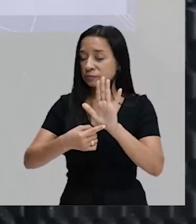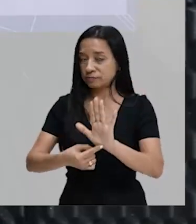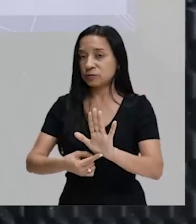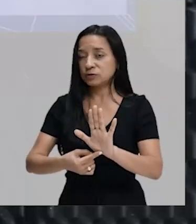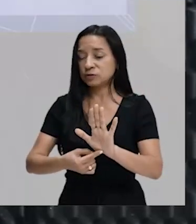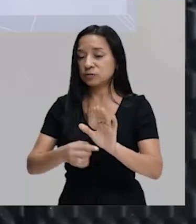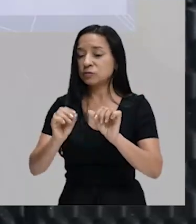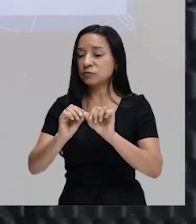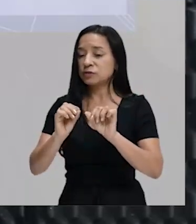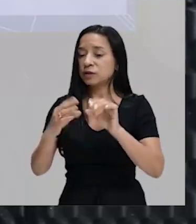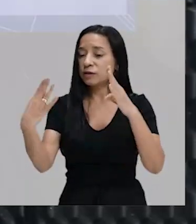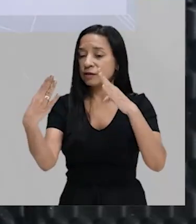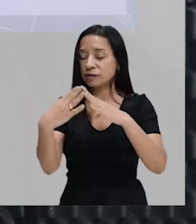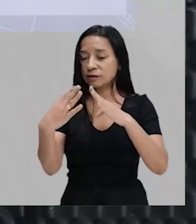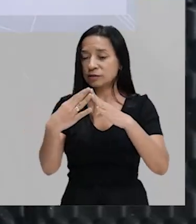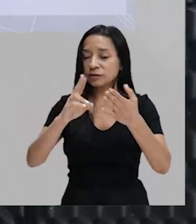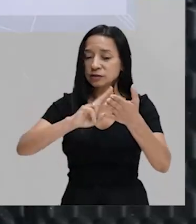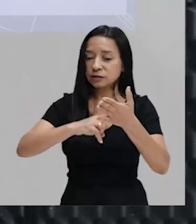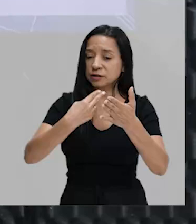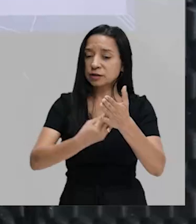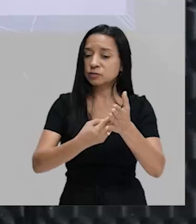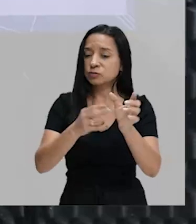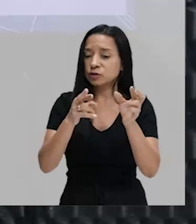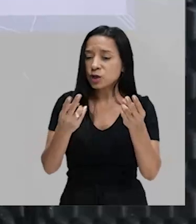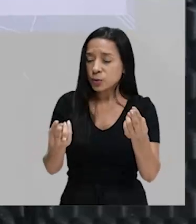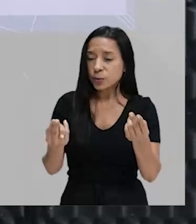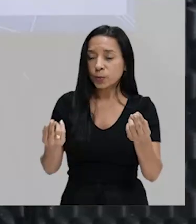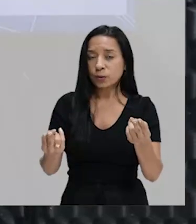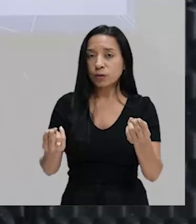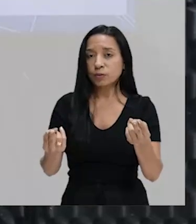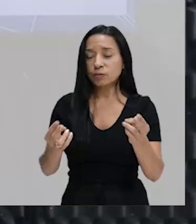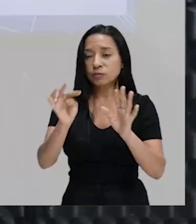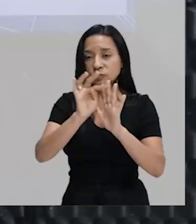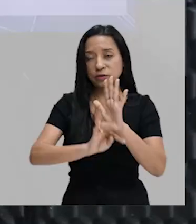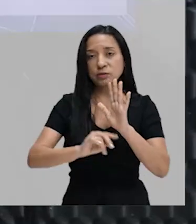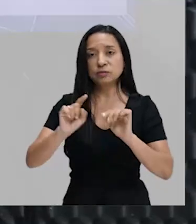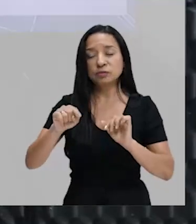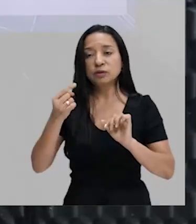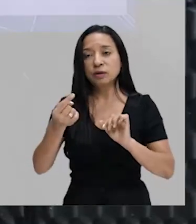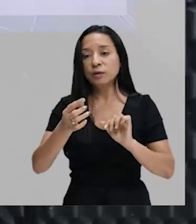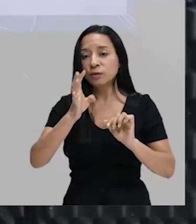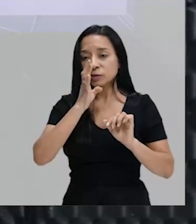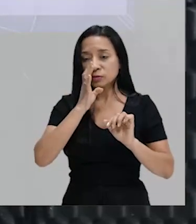vão traduzir ao pé da letra esse texto e depois